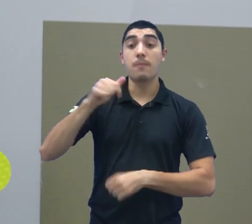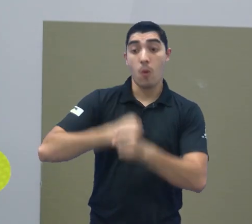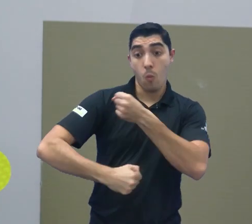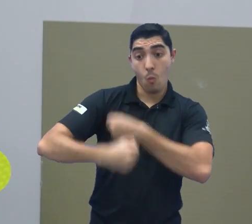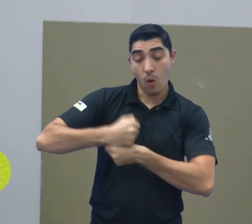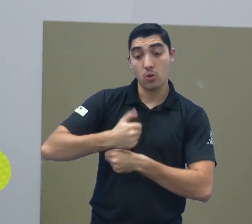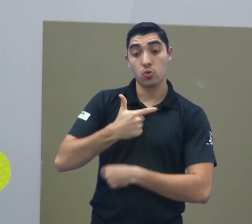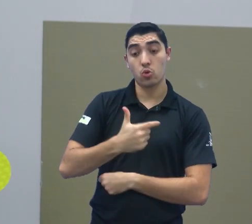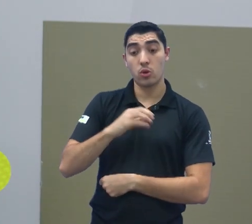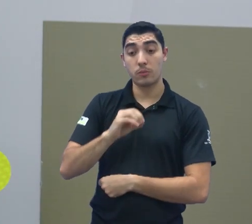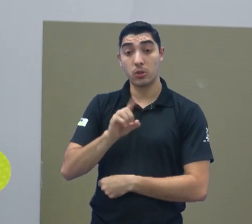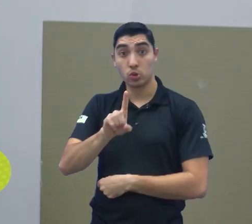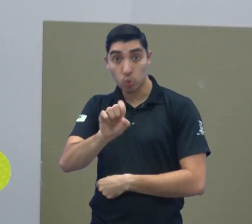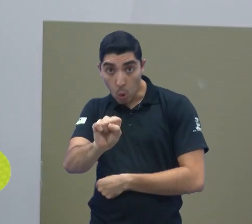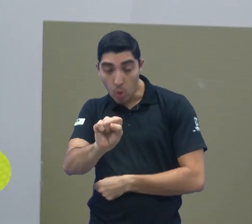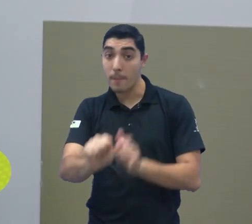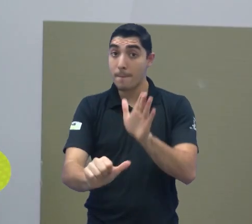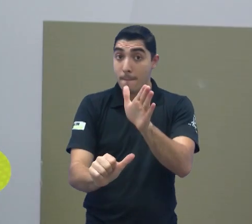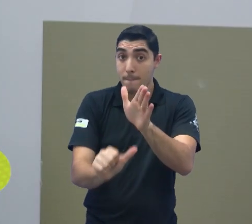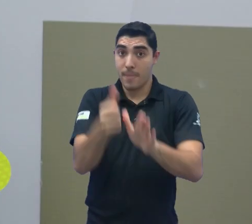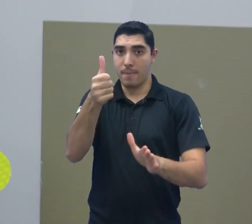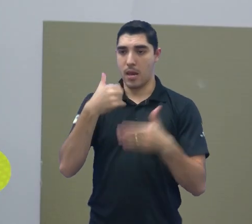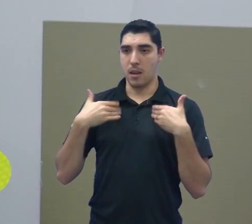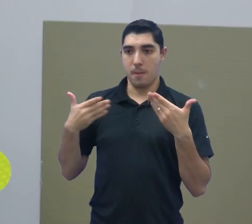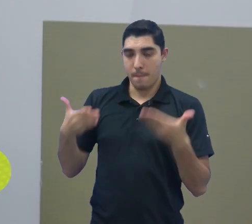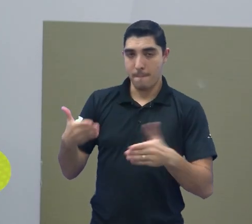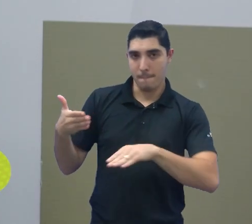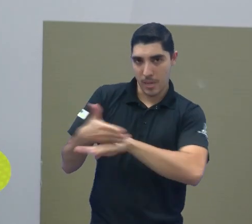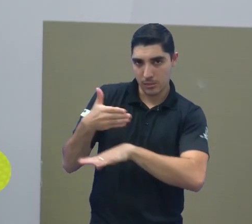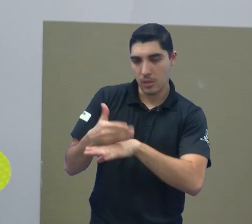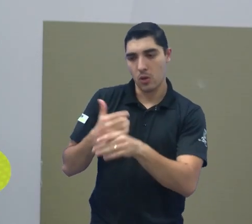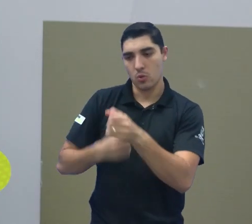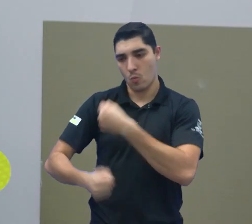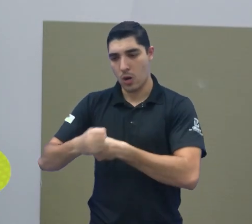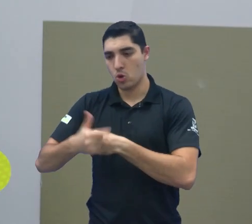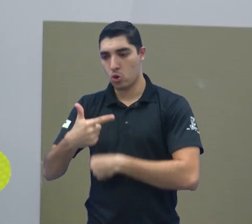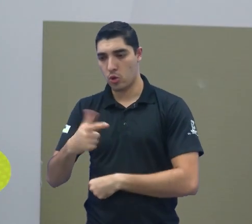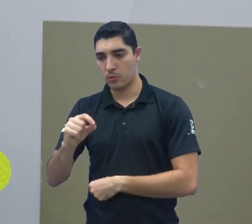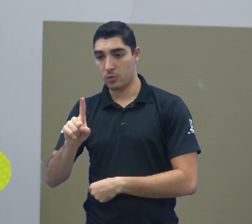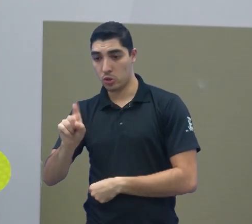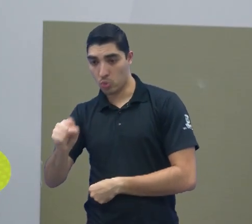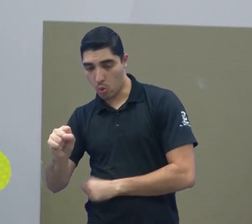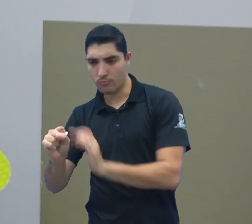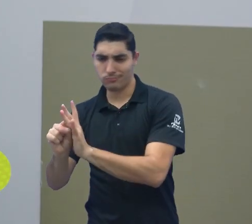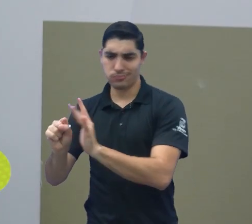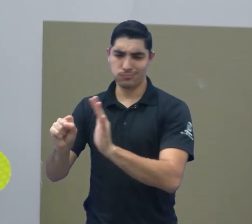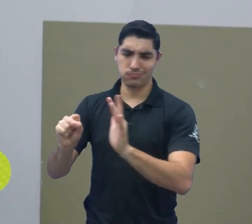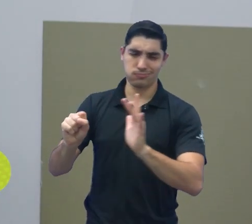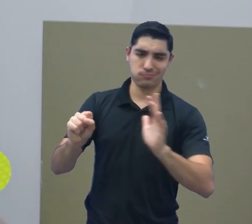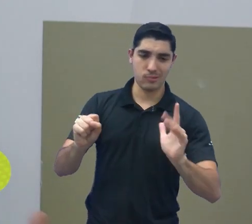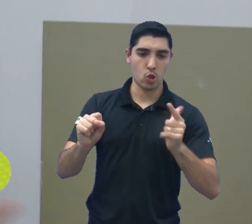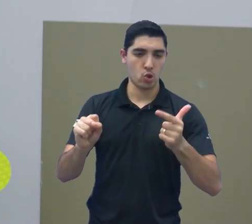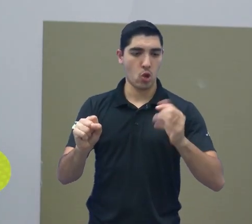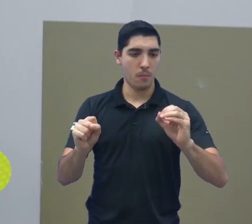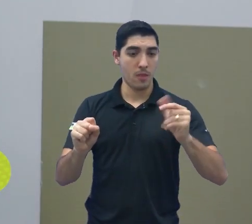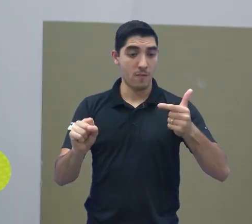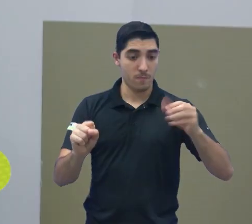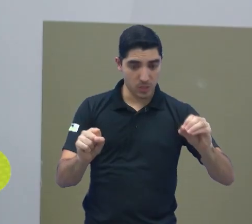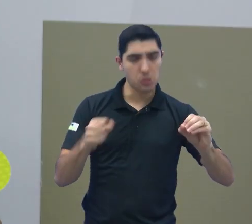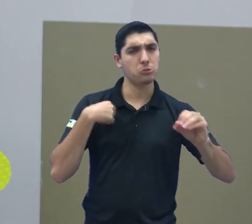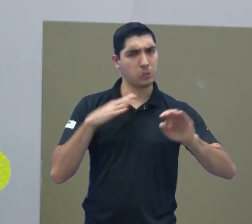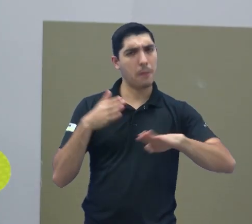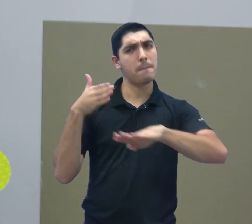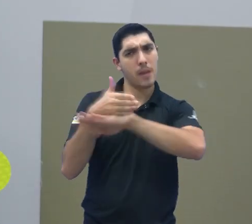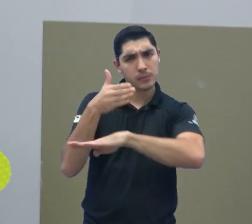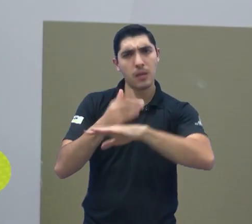2018, né? Então eu participei ali de 2018 até 2020 nessa função, né? Fui para competições internacionais, dando esse suporte para o